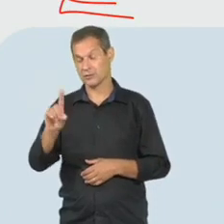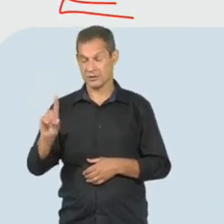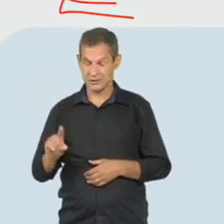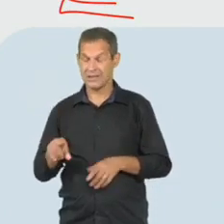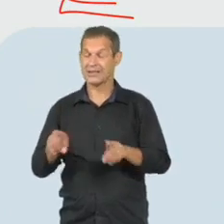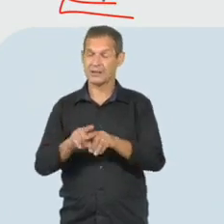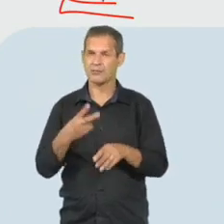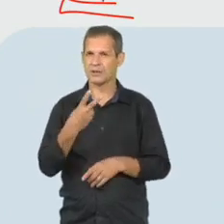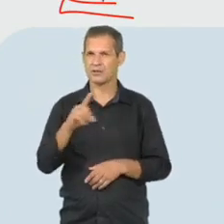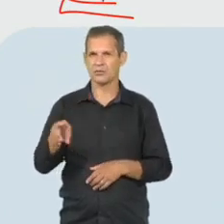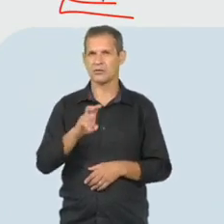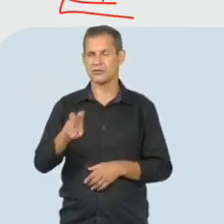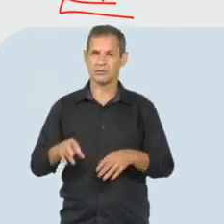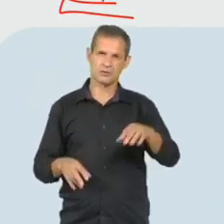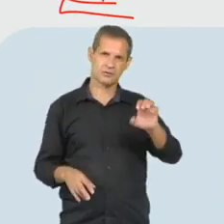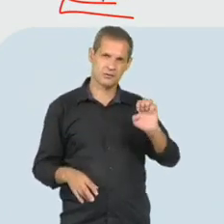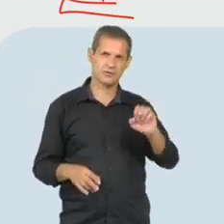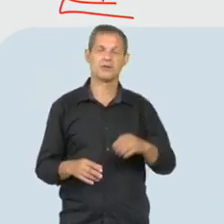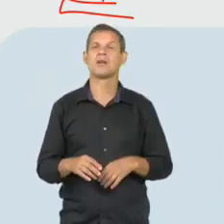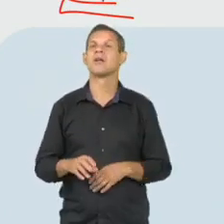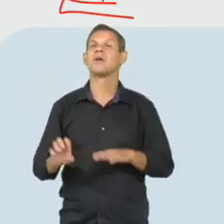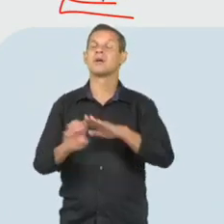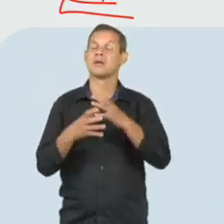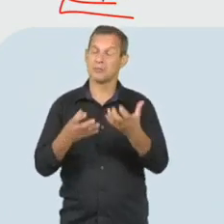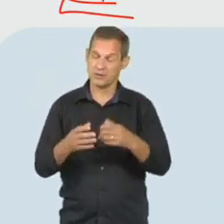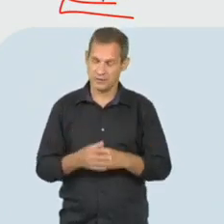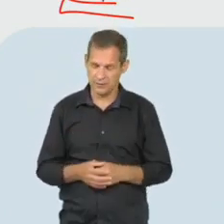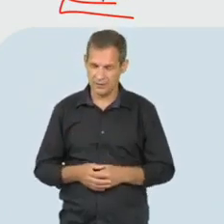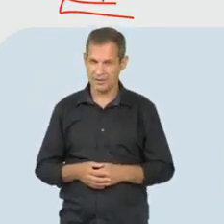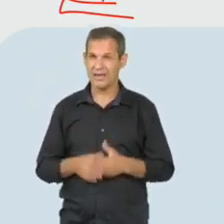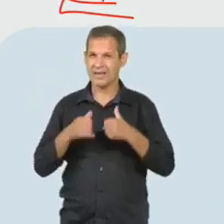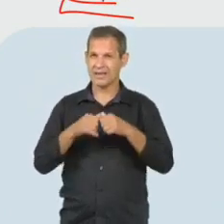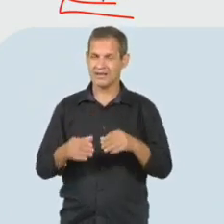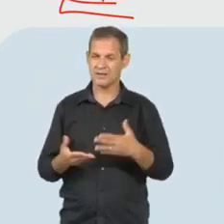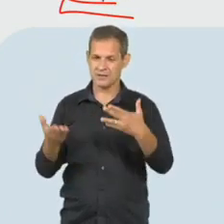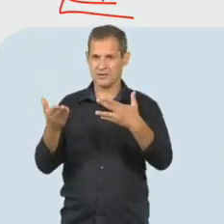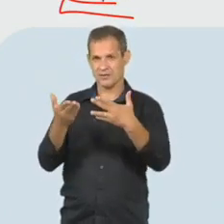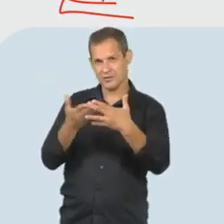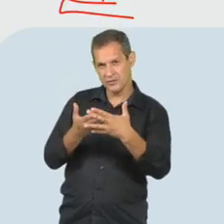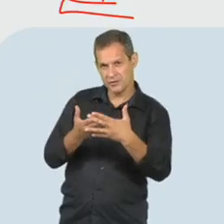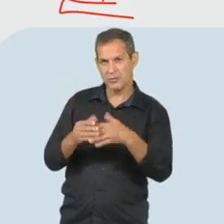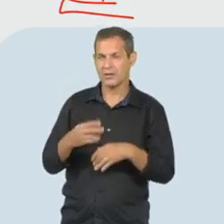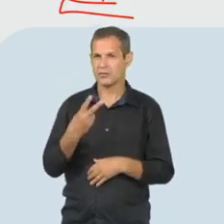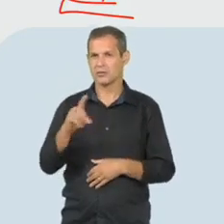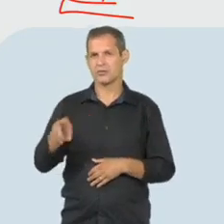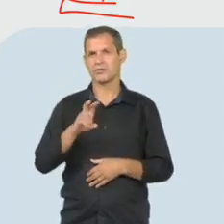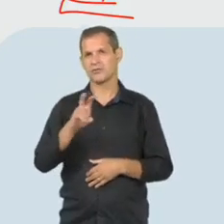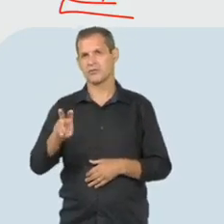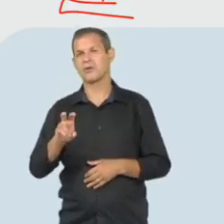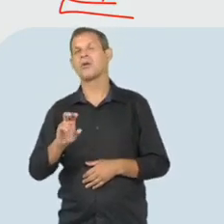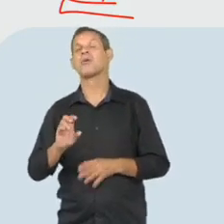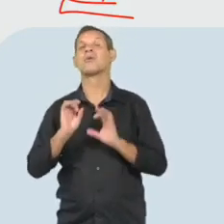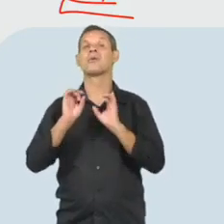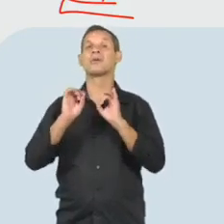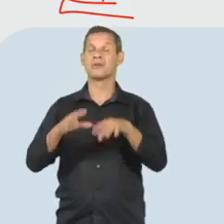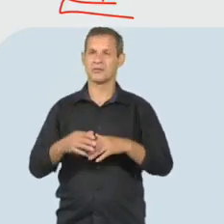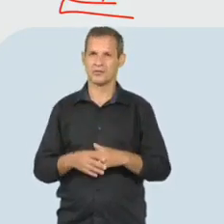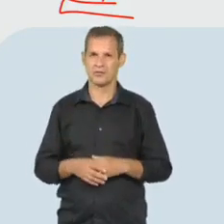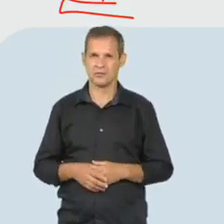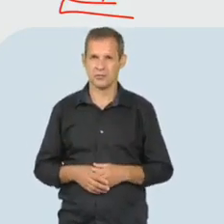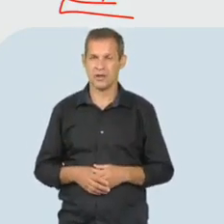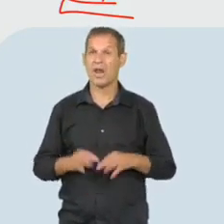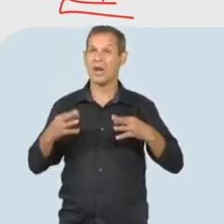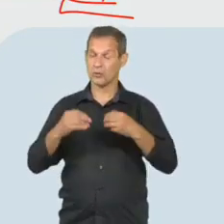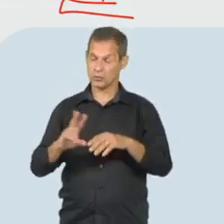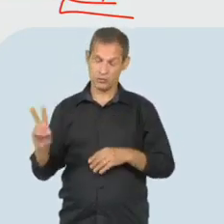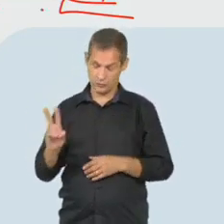tenho 2,5 aqui. O que a empresa quer? Ela quer esse espaço aqui do 2,5. O que sobra? Todos